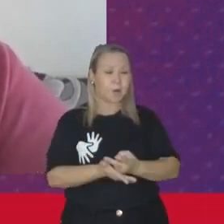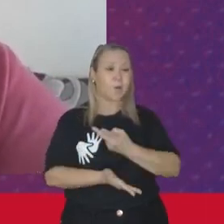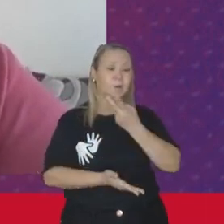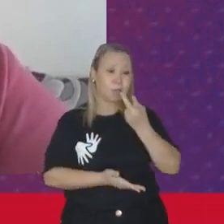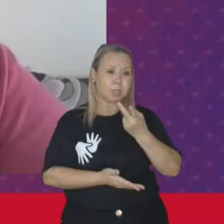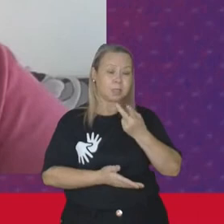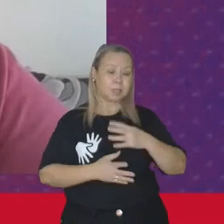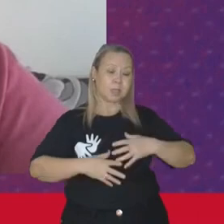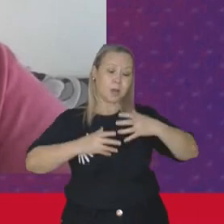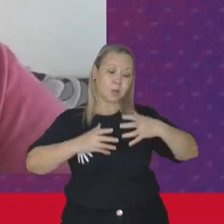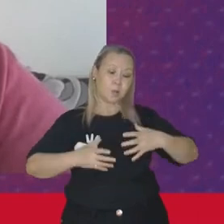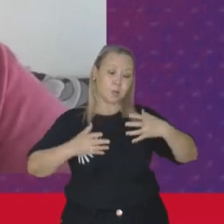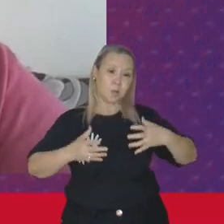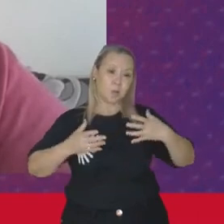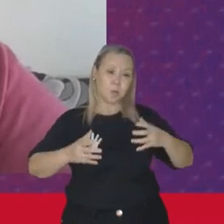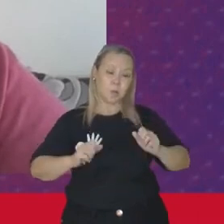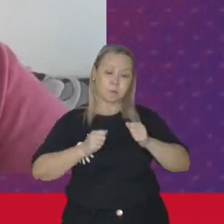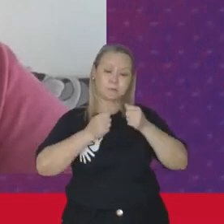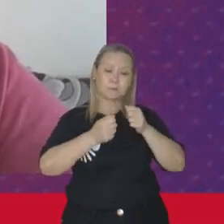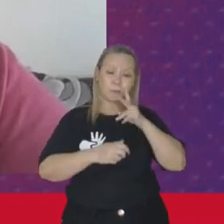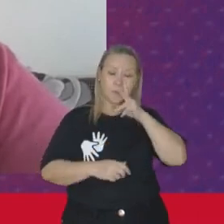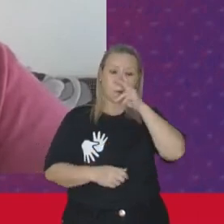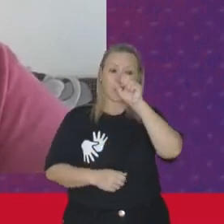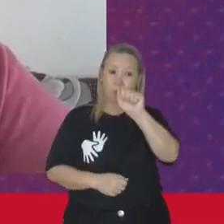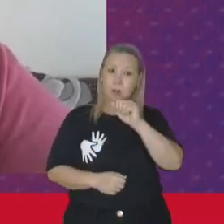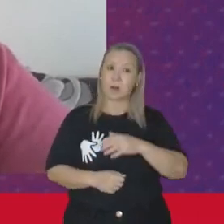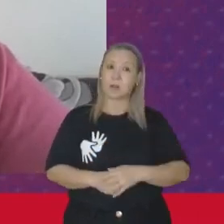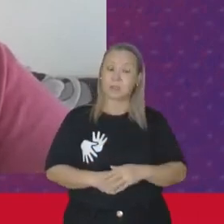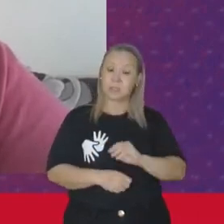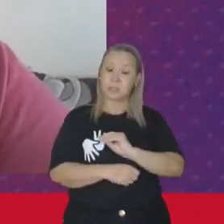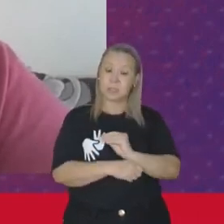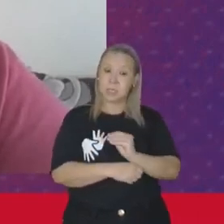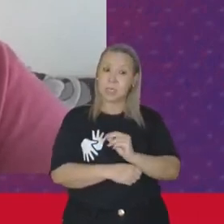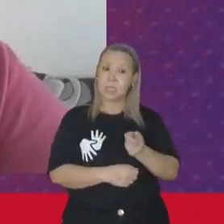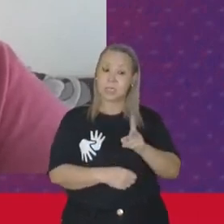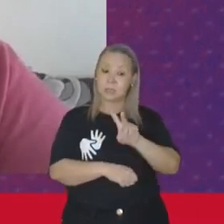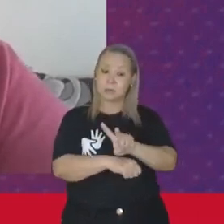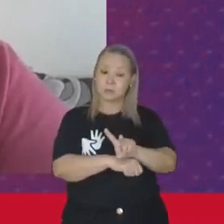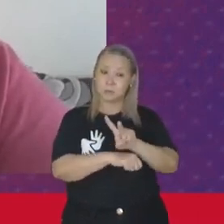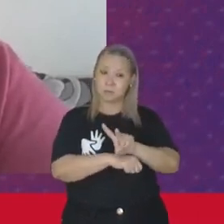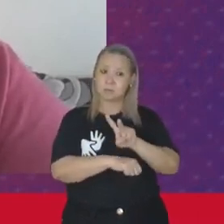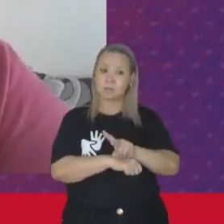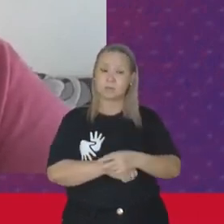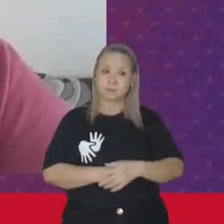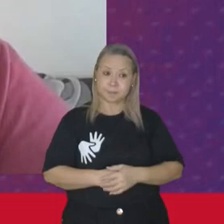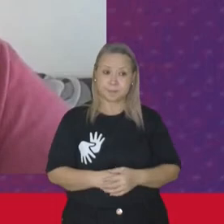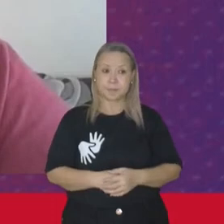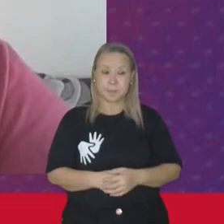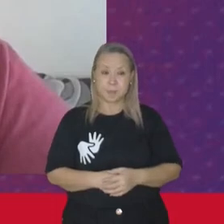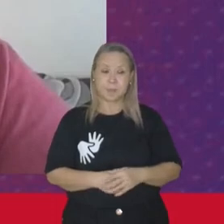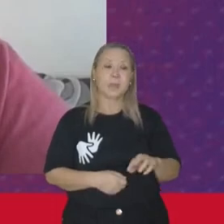maior vigor e brevidade, né? Quer dizer, nós temos aí